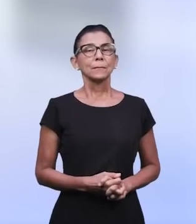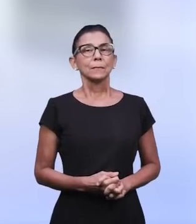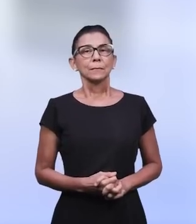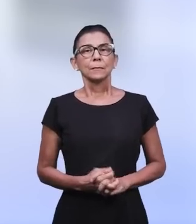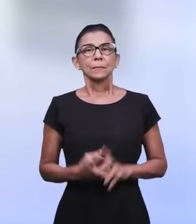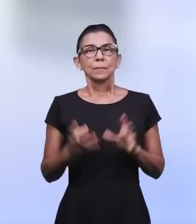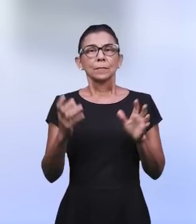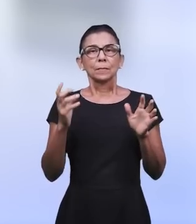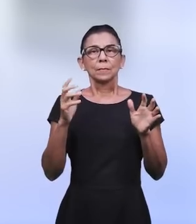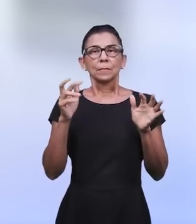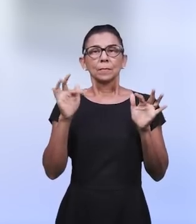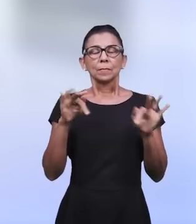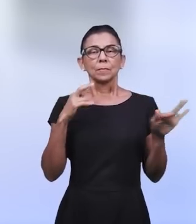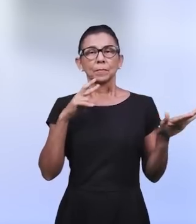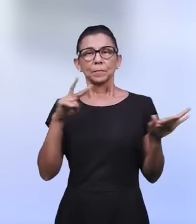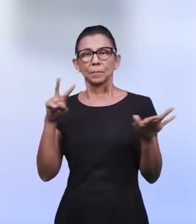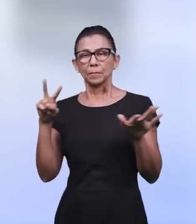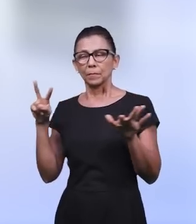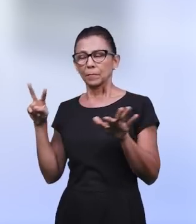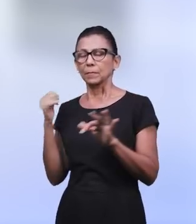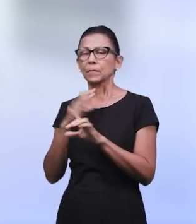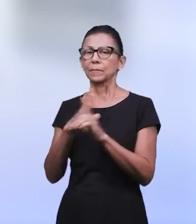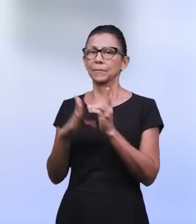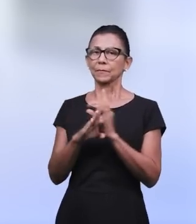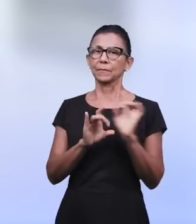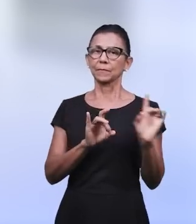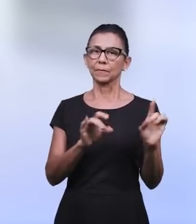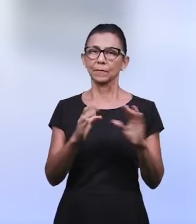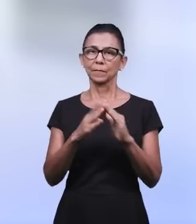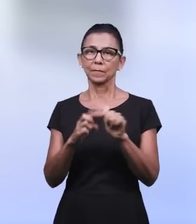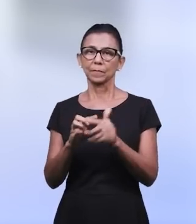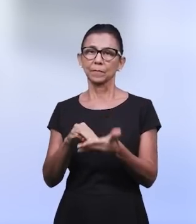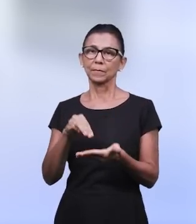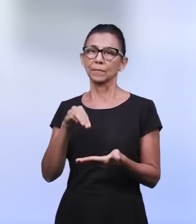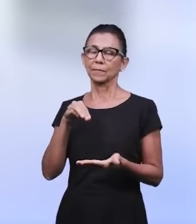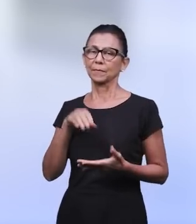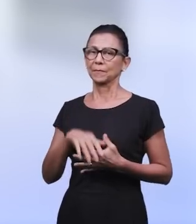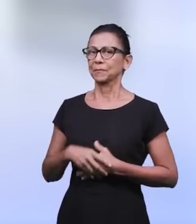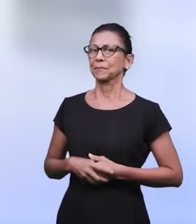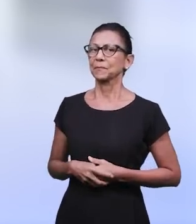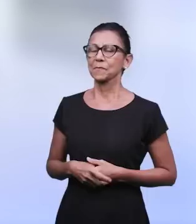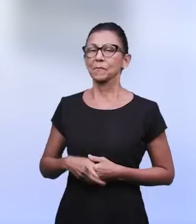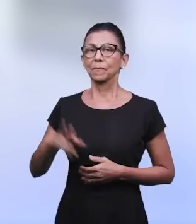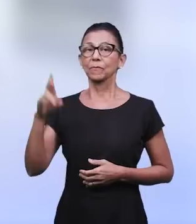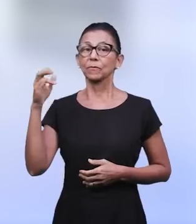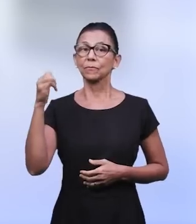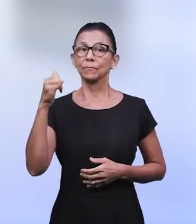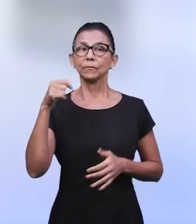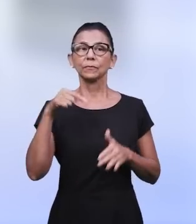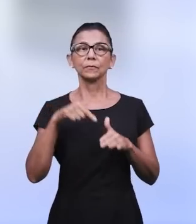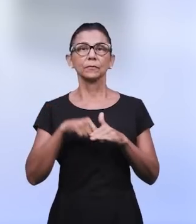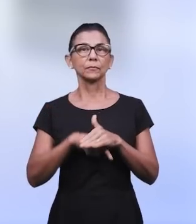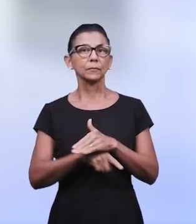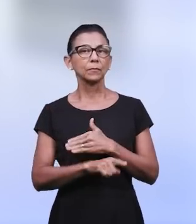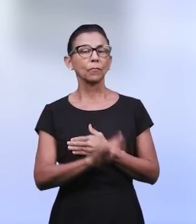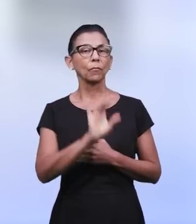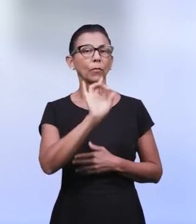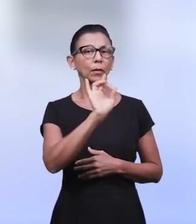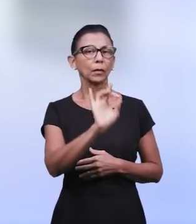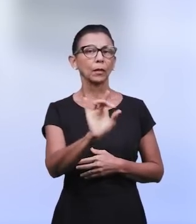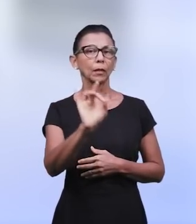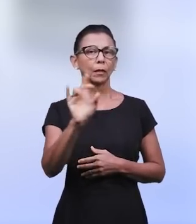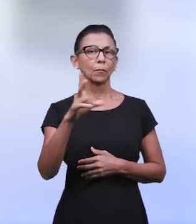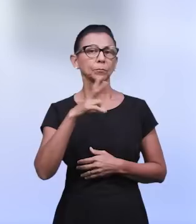final de semana, teve um culto especial dos jovens da Igreja Cristã Maranata Lírio do Vale. E o Senhor falou profundamente